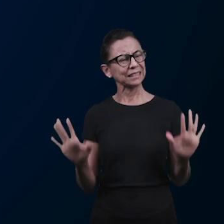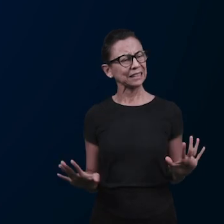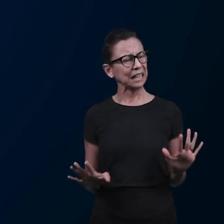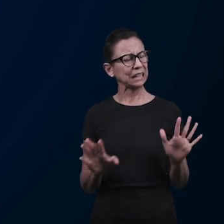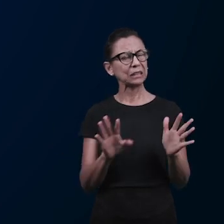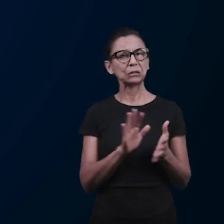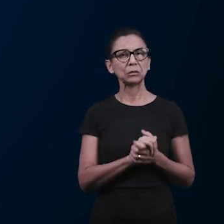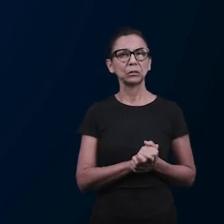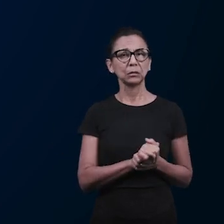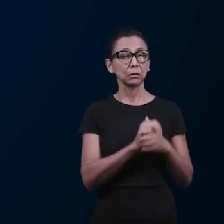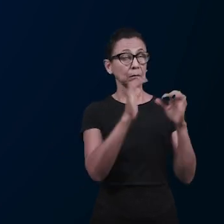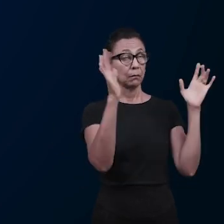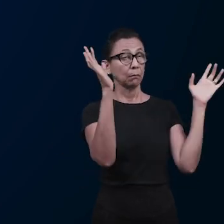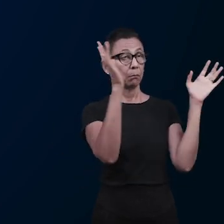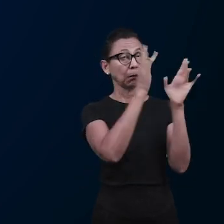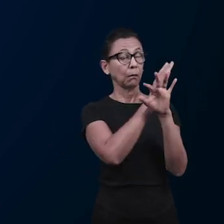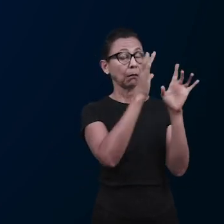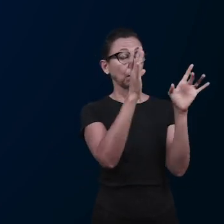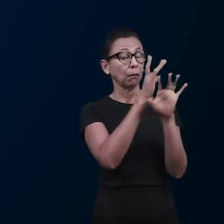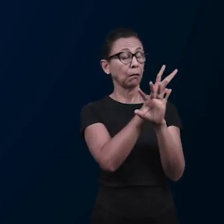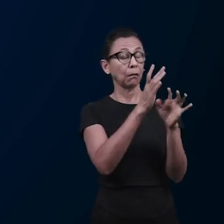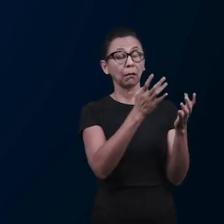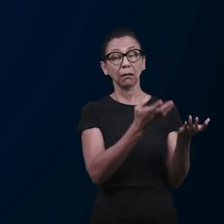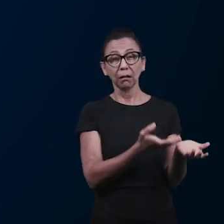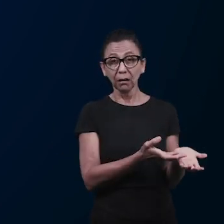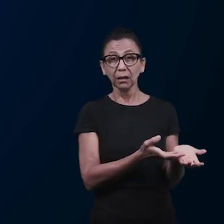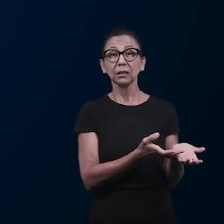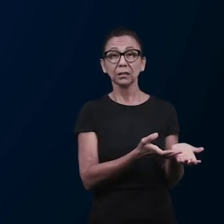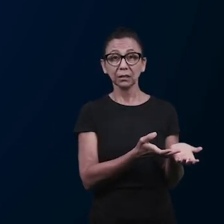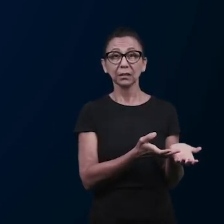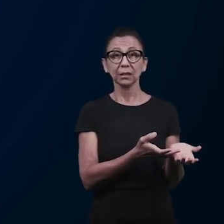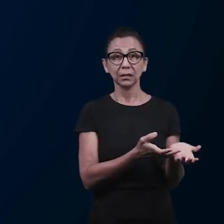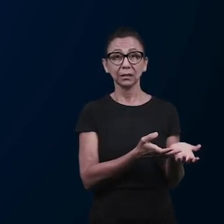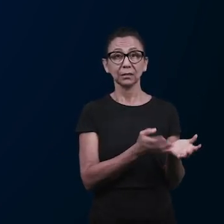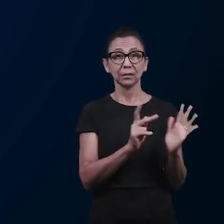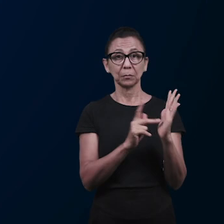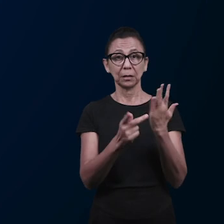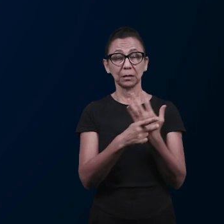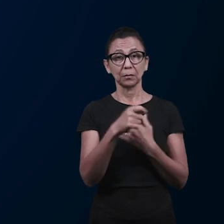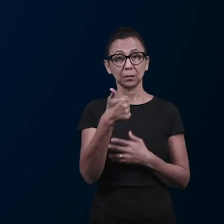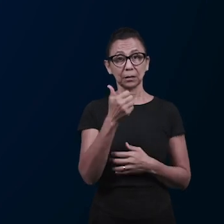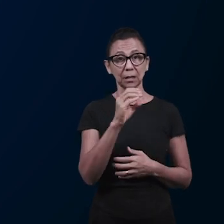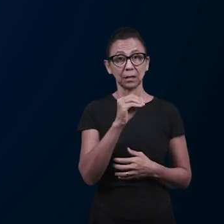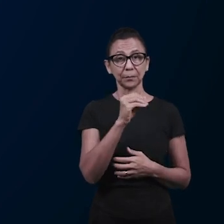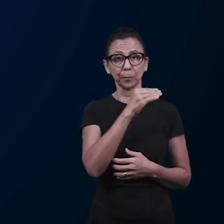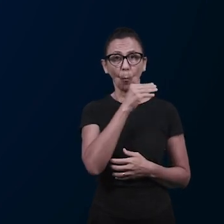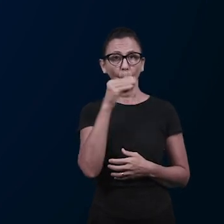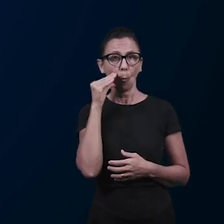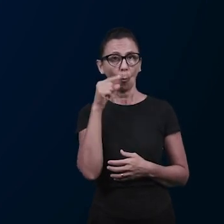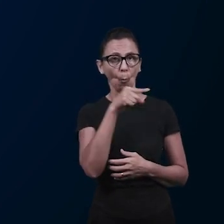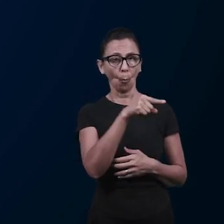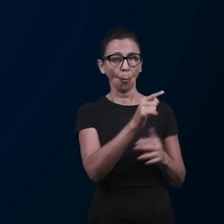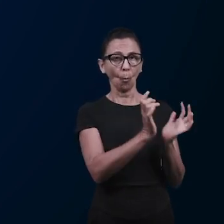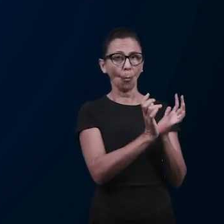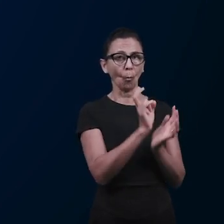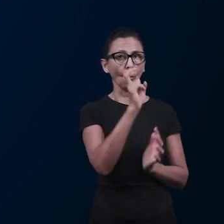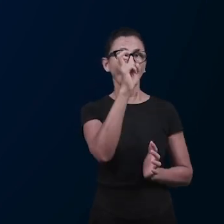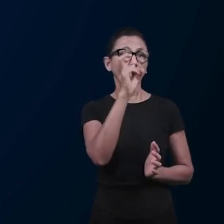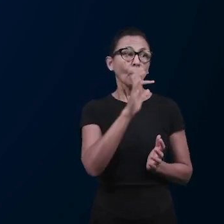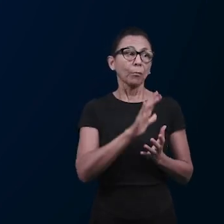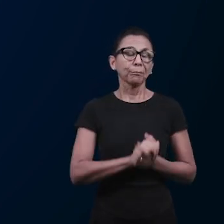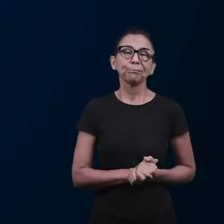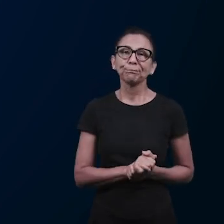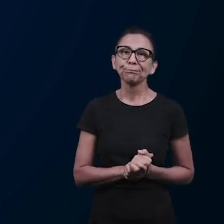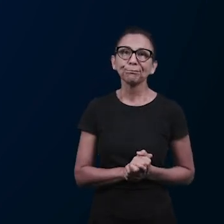de vigilância e o descaso das virgens loucas, na parábola das 10 virgens, nós vimos que elas perderam ali